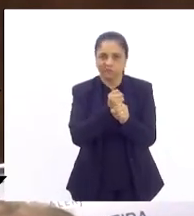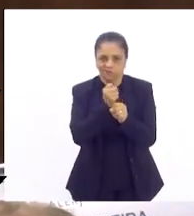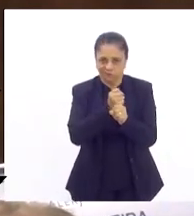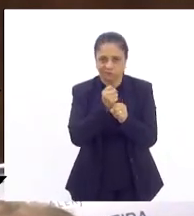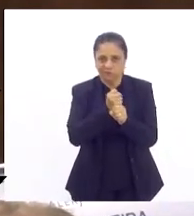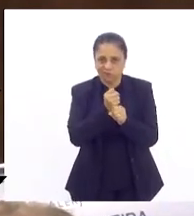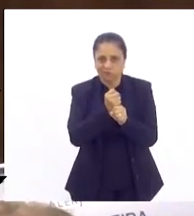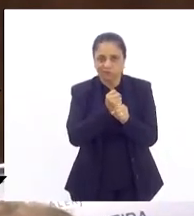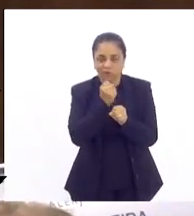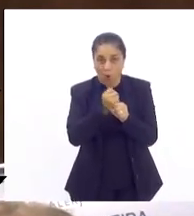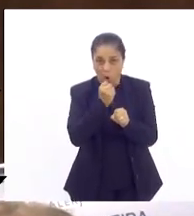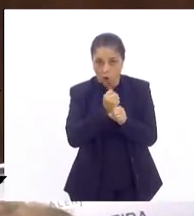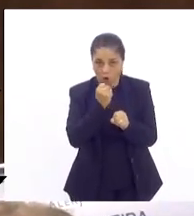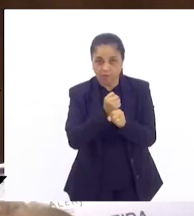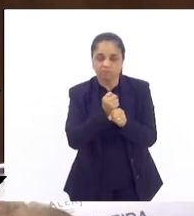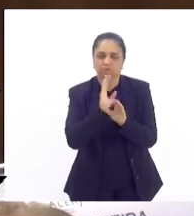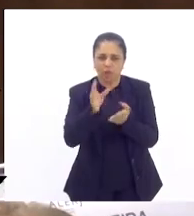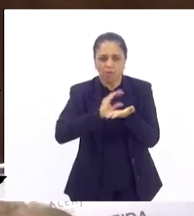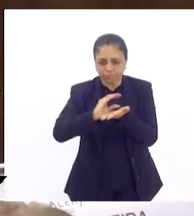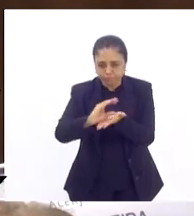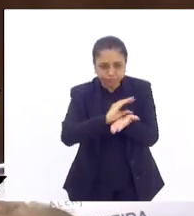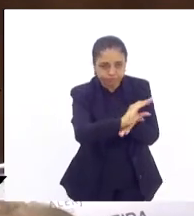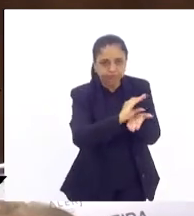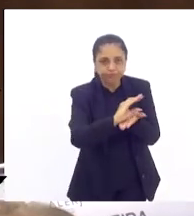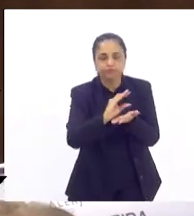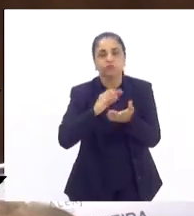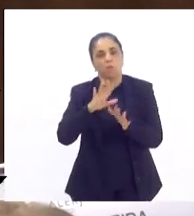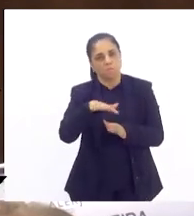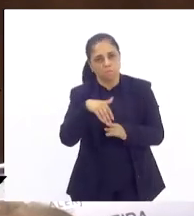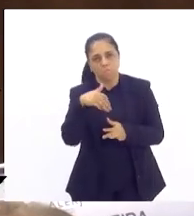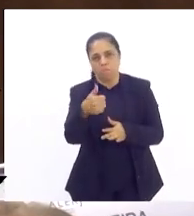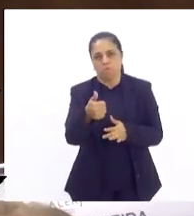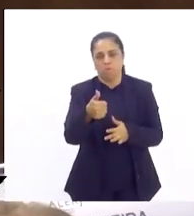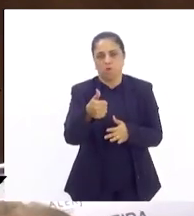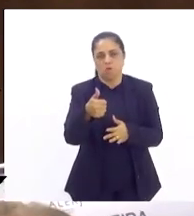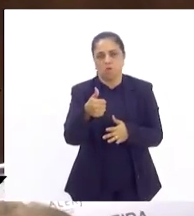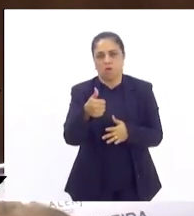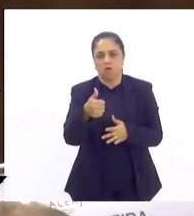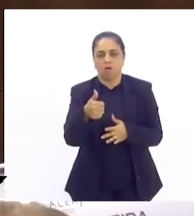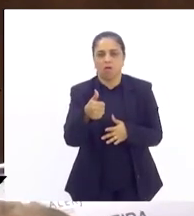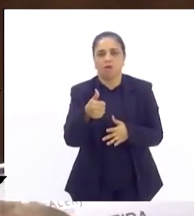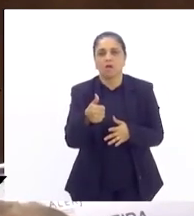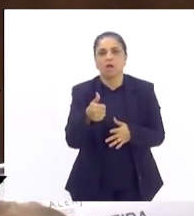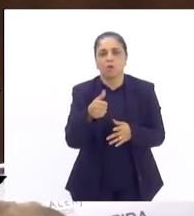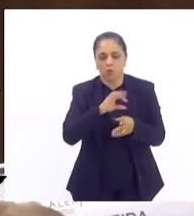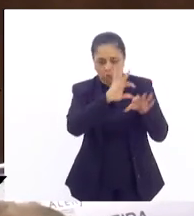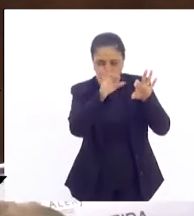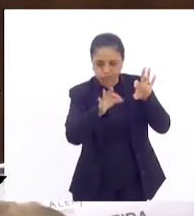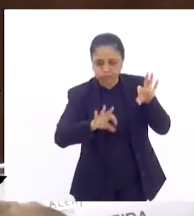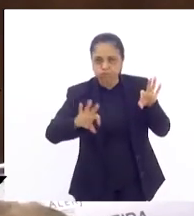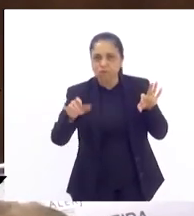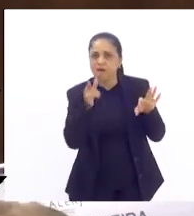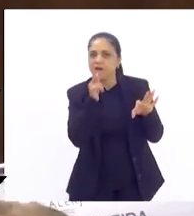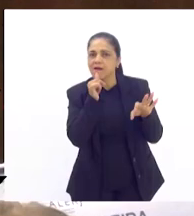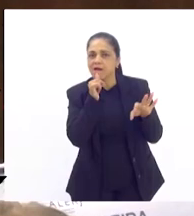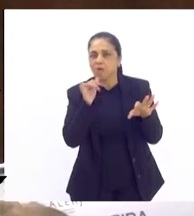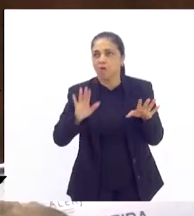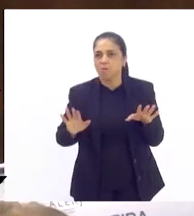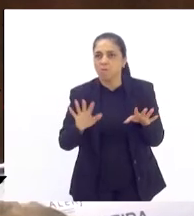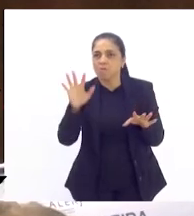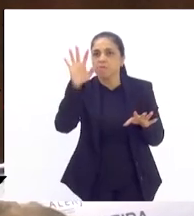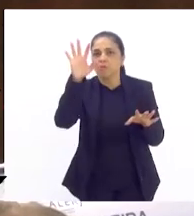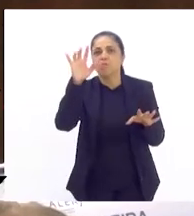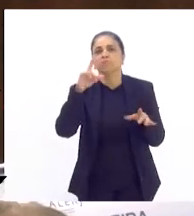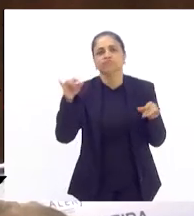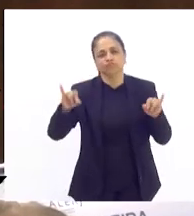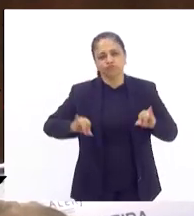que a gente já fez os investimentos, e isso vai melhorar bastante o abastecimento nos morros que